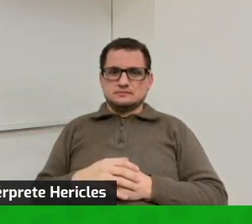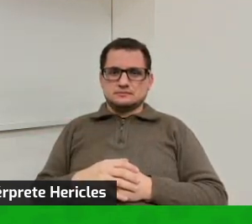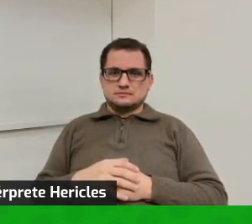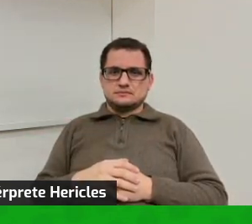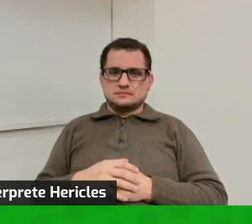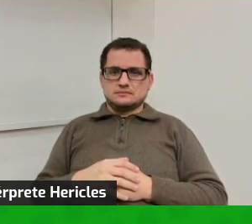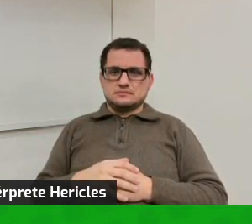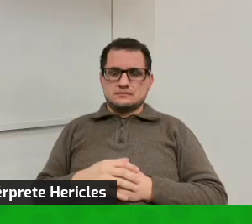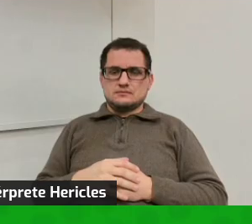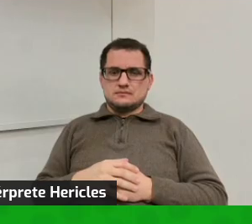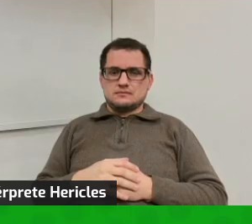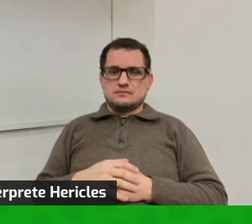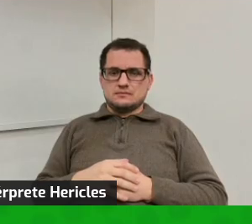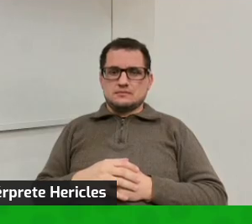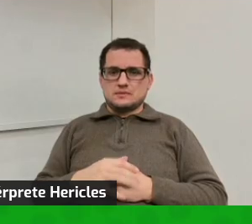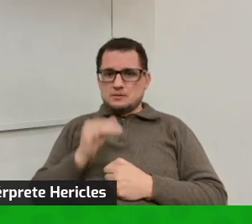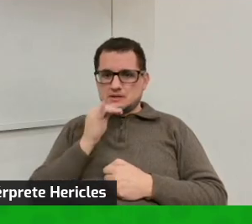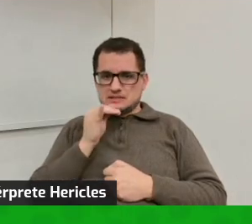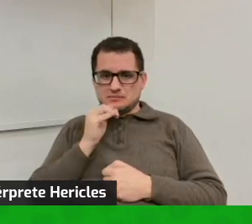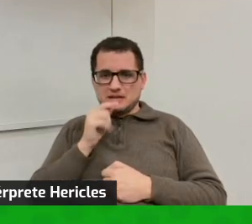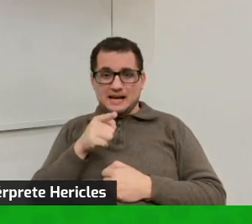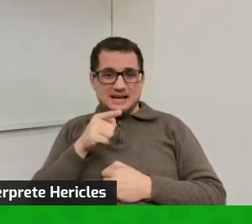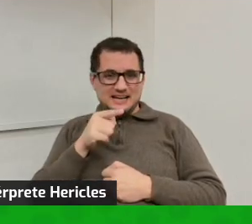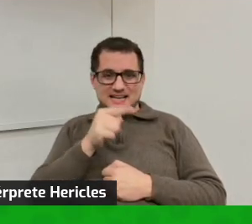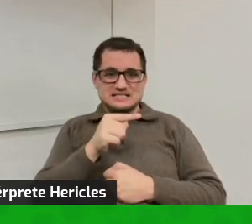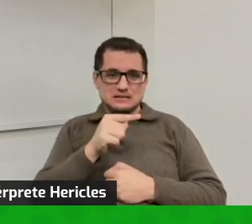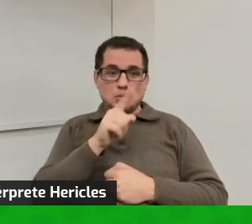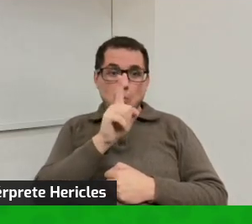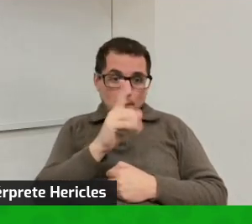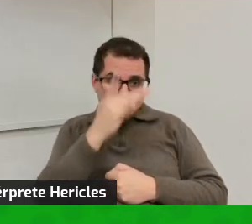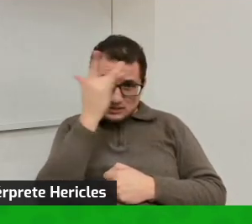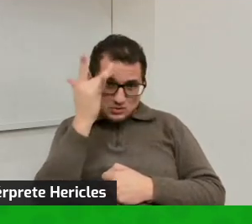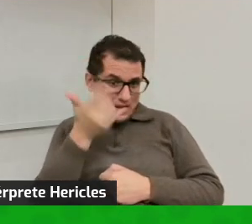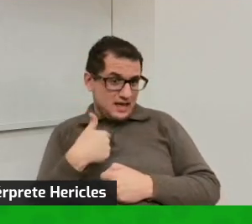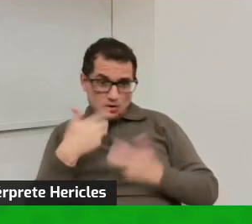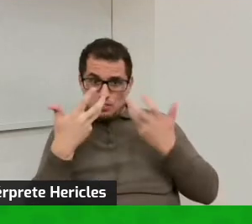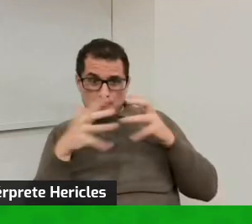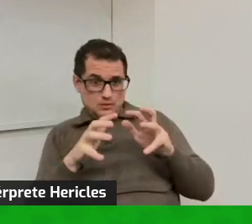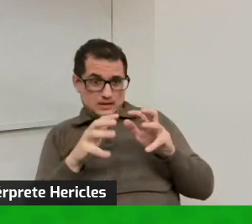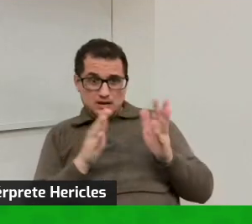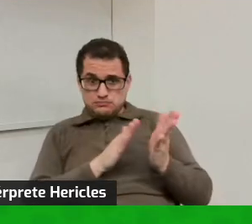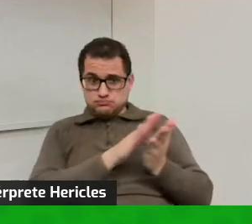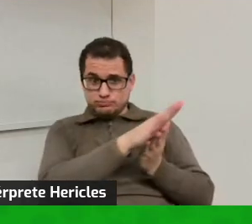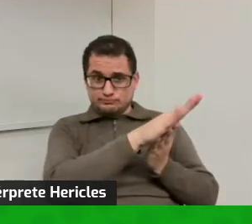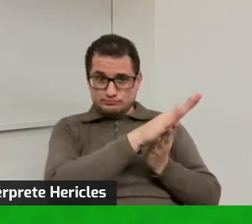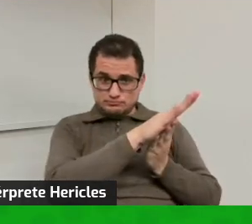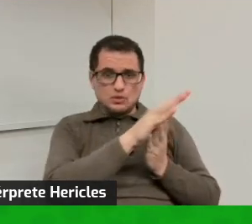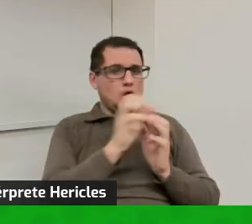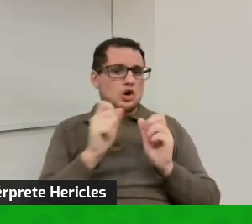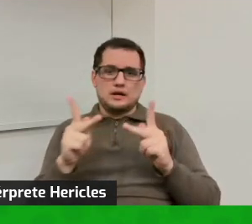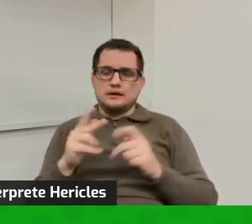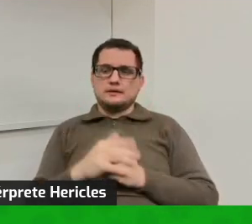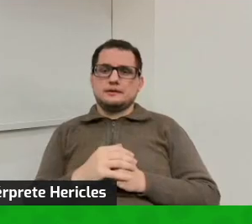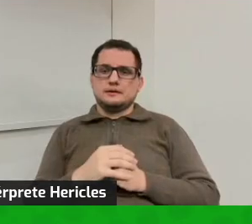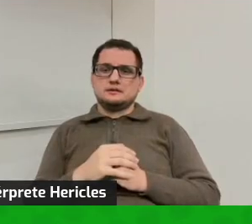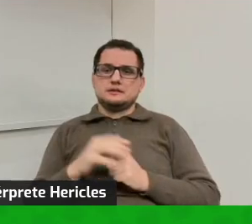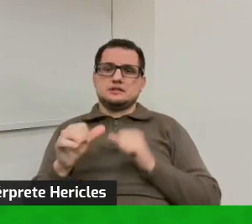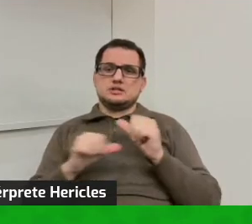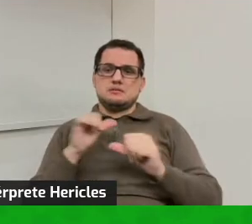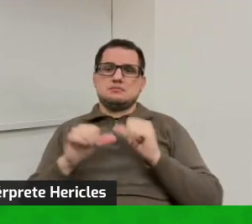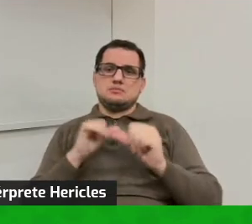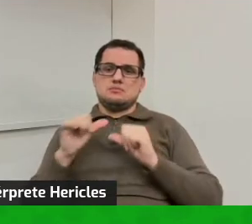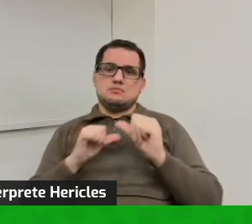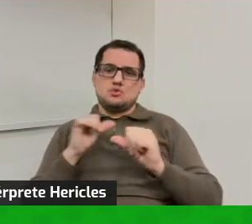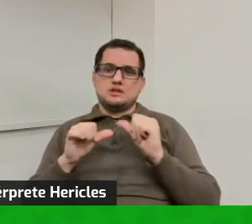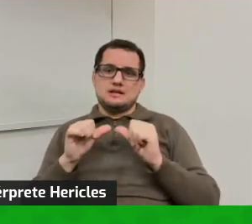falar, o Bruno, eu não quero que envie, ele está na lista, mas eu não quero ele. Dou um ok, e a hora que a gente for passando aqui, a gente vai ver que o Bruno não